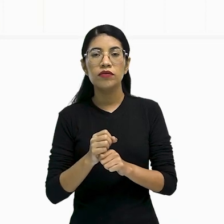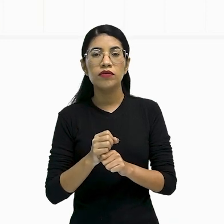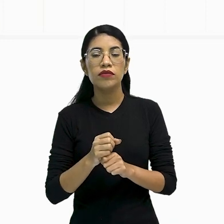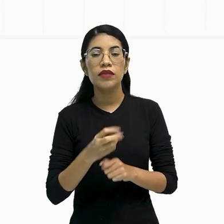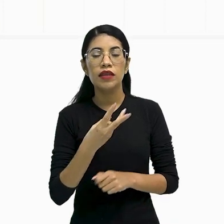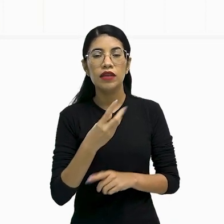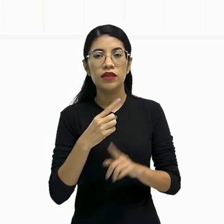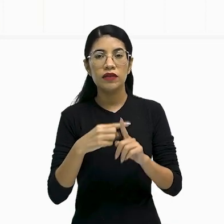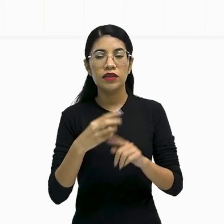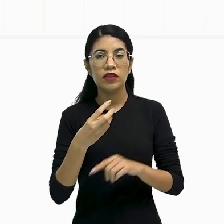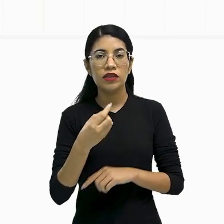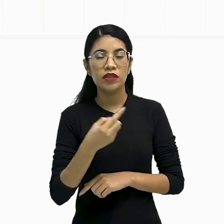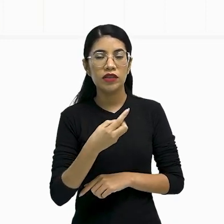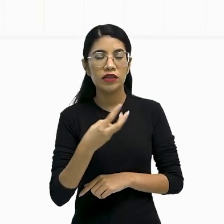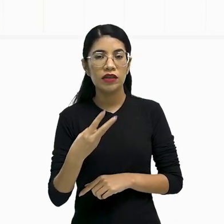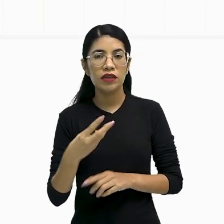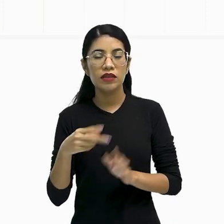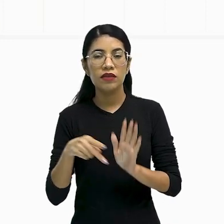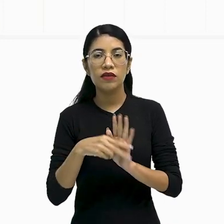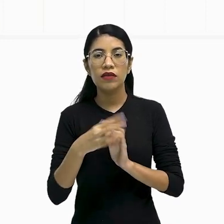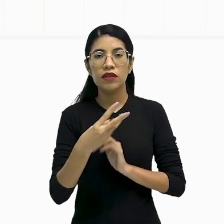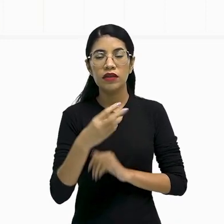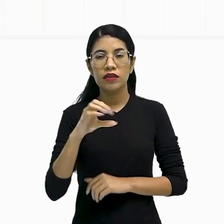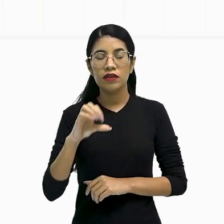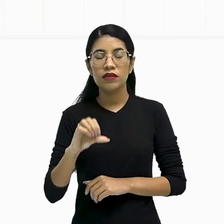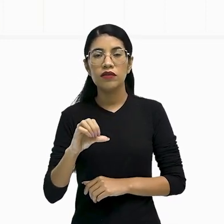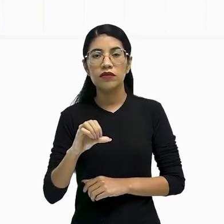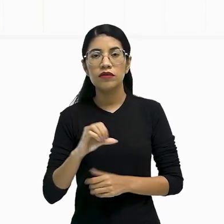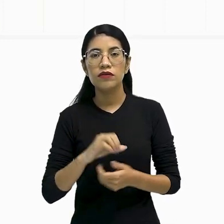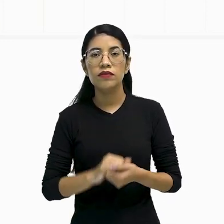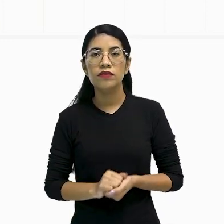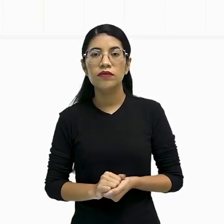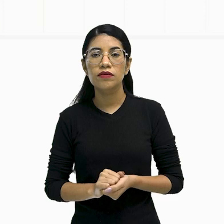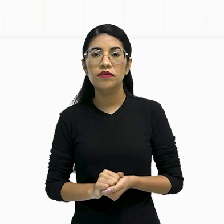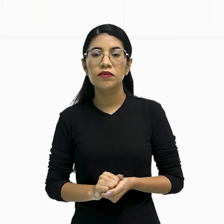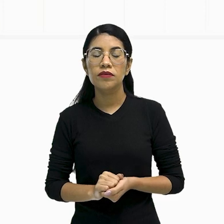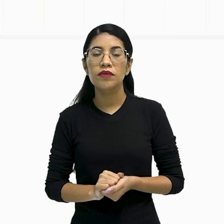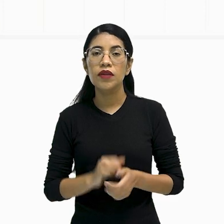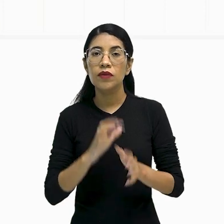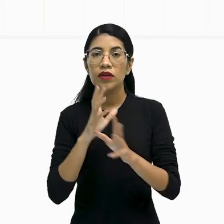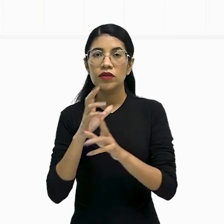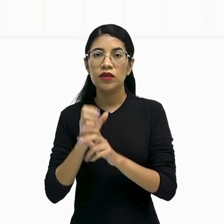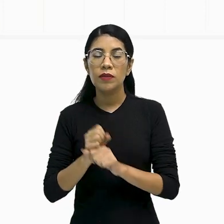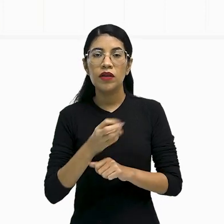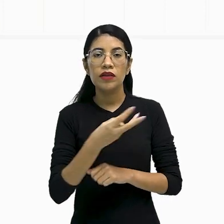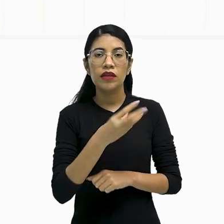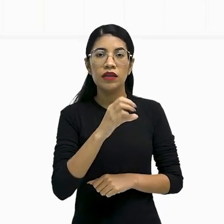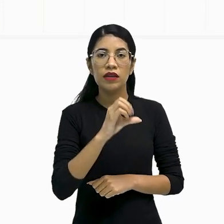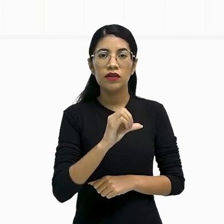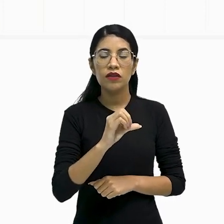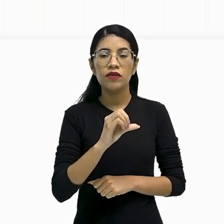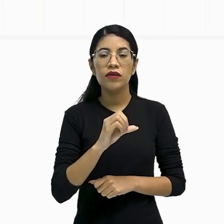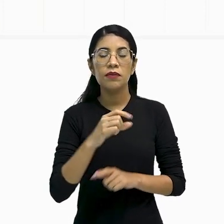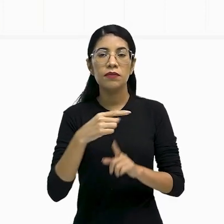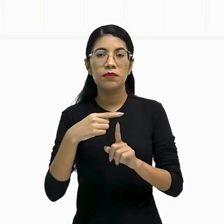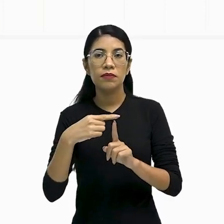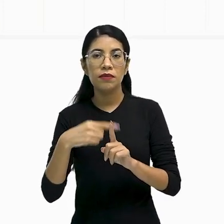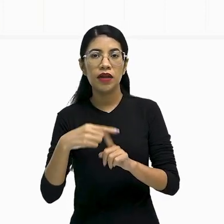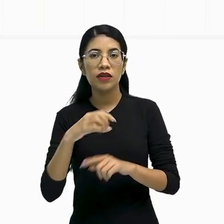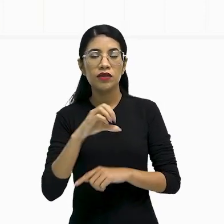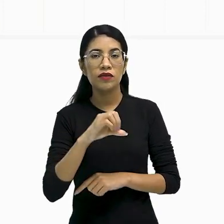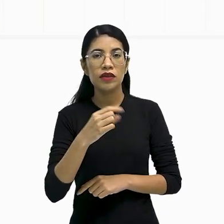39 graus, tá? 39 graus. Somando aí 39